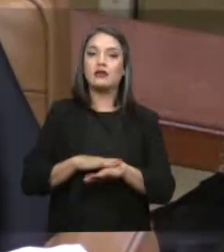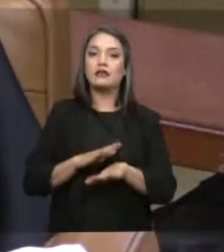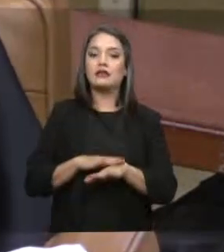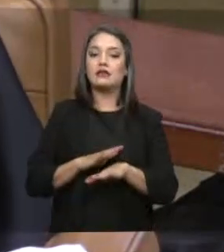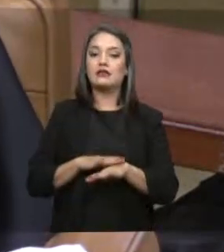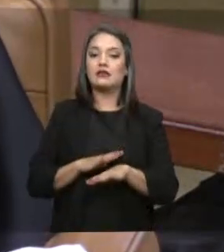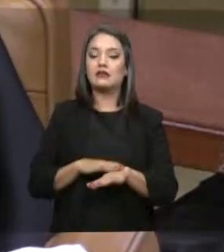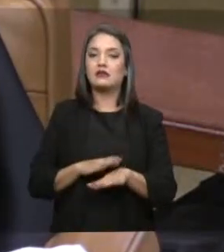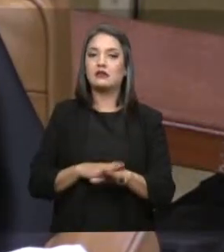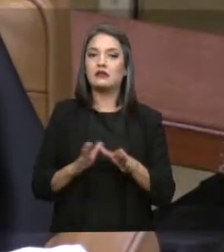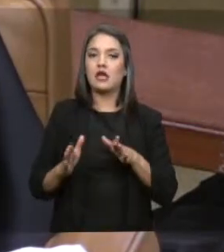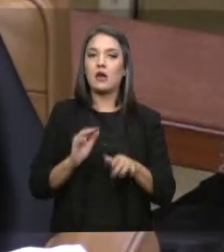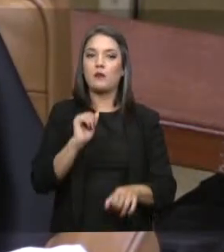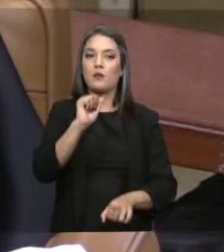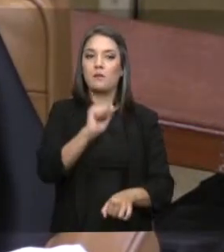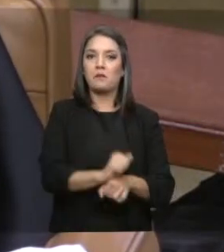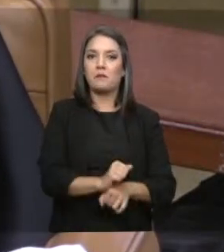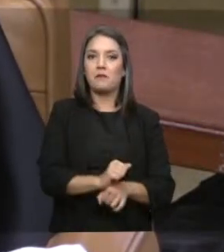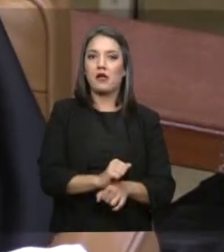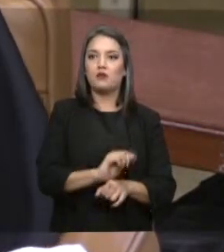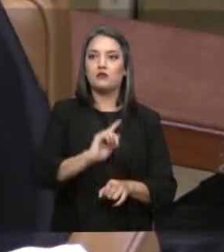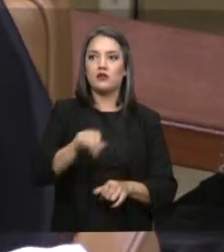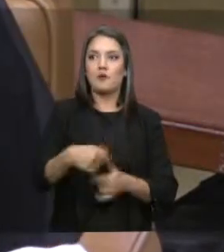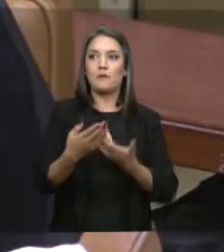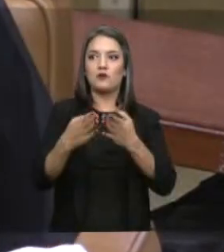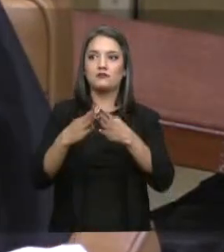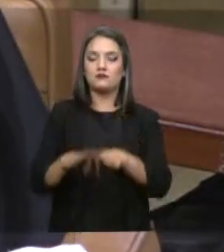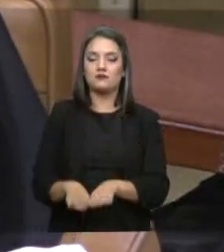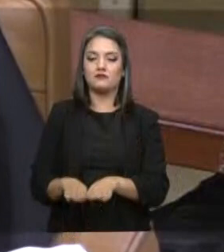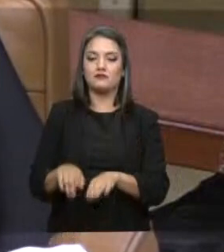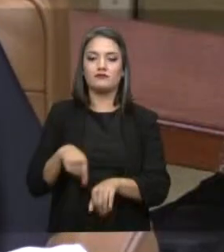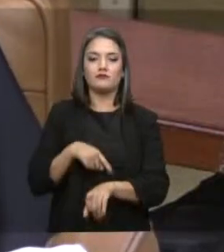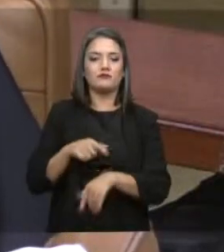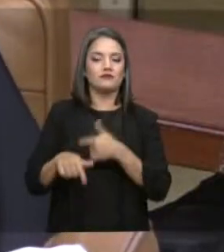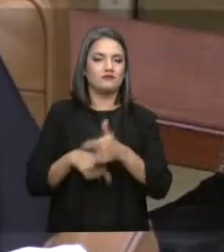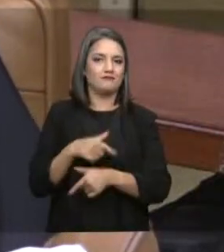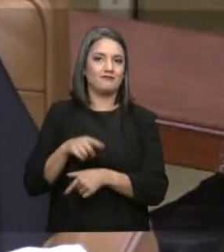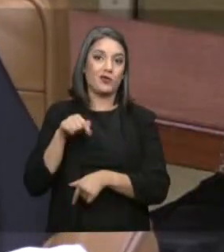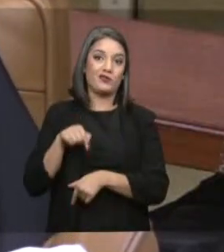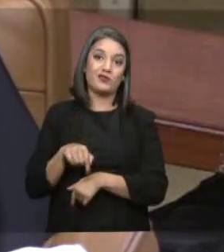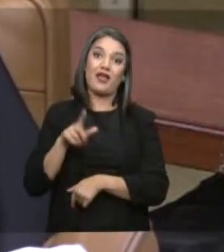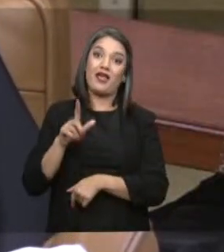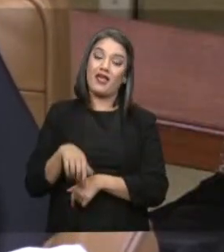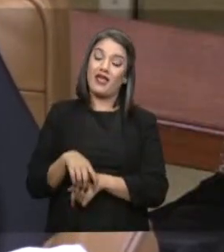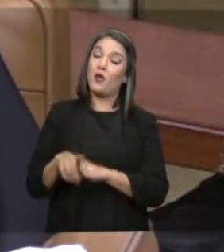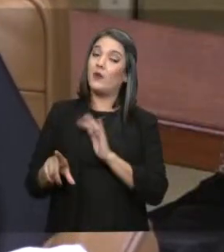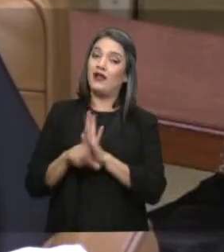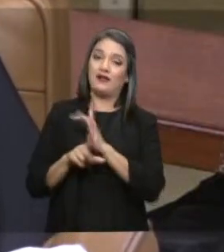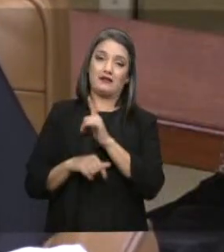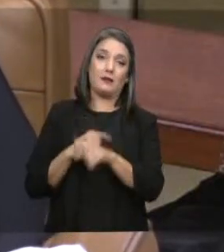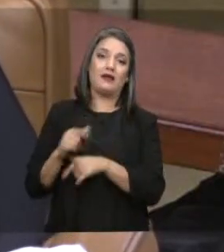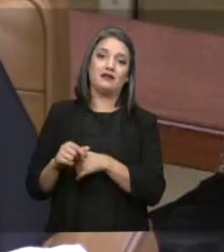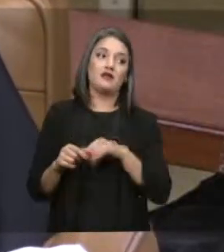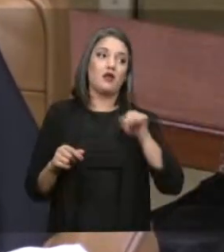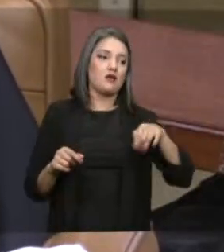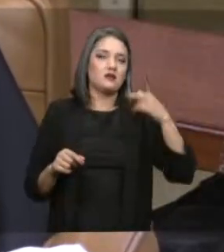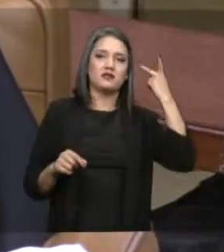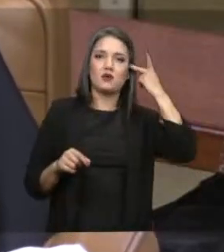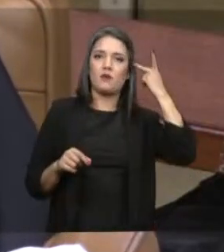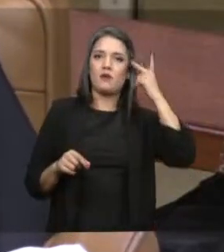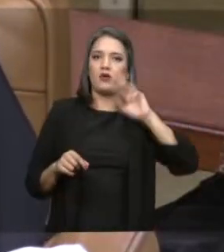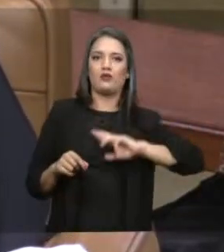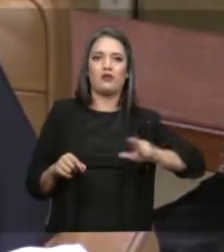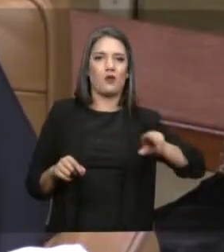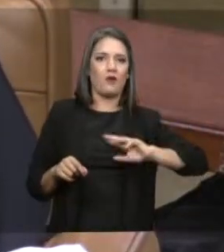compensatórias durante o jornal de trabalho isto não é tratado pela lei do Estado de São Paulo como